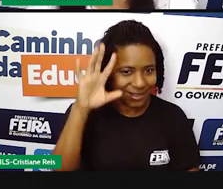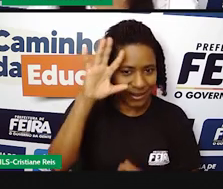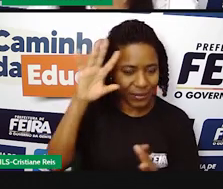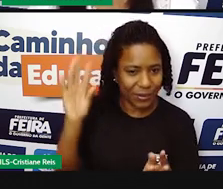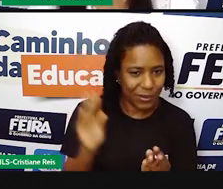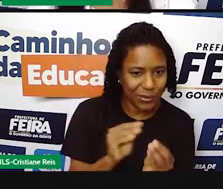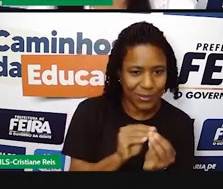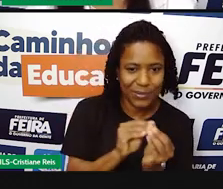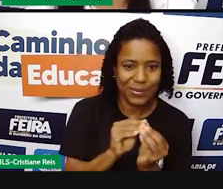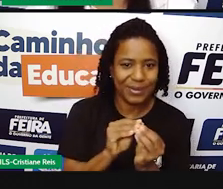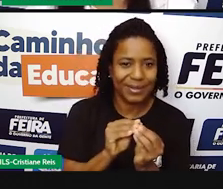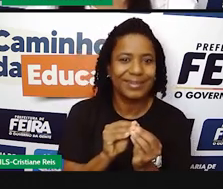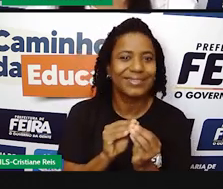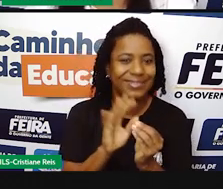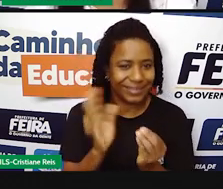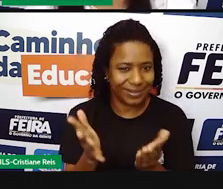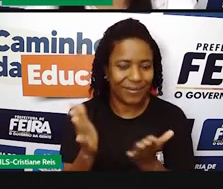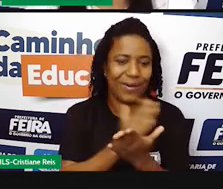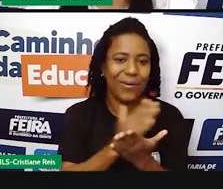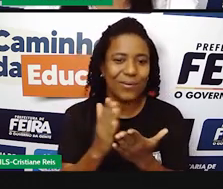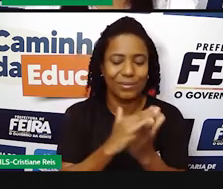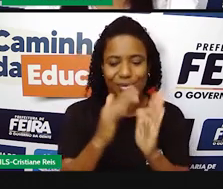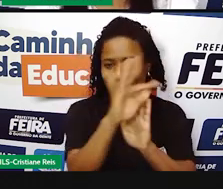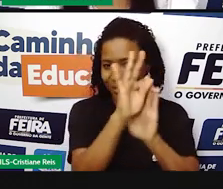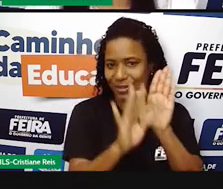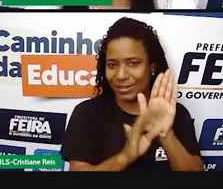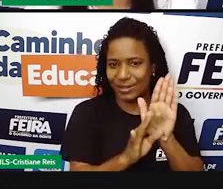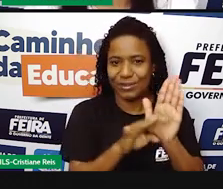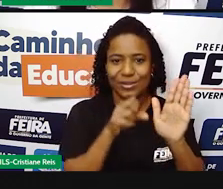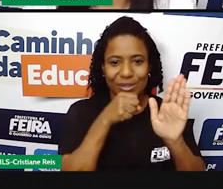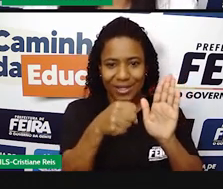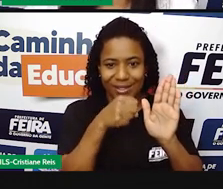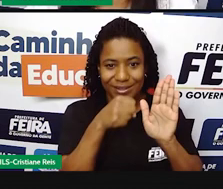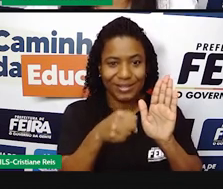fizeram parte aí dos nossos assuntos estudados.